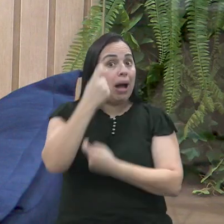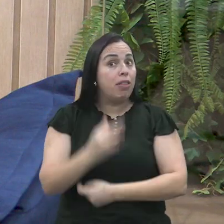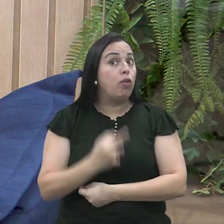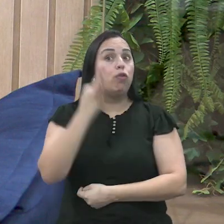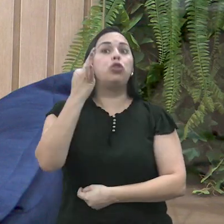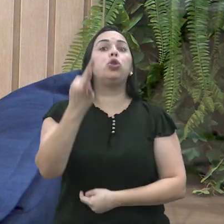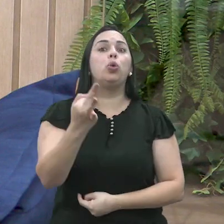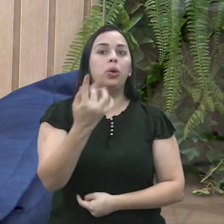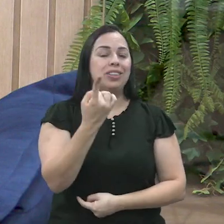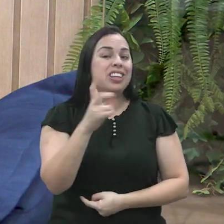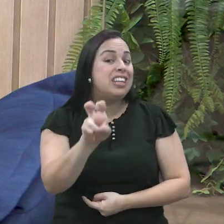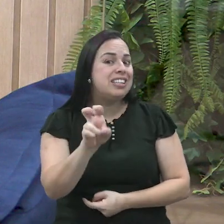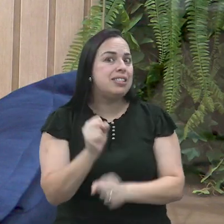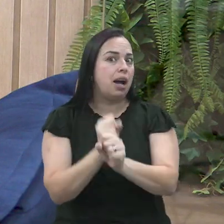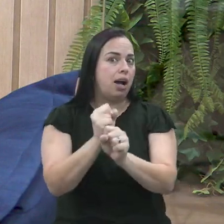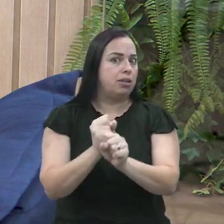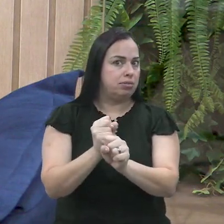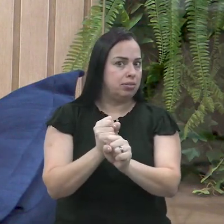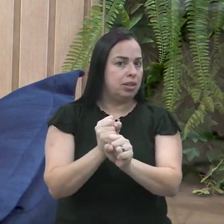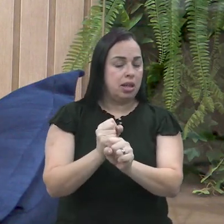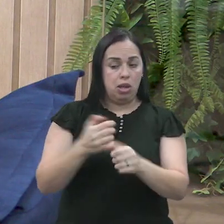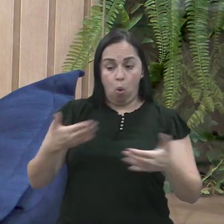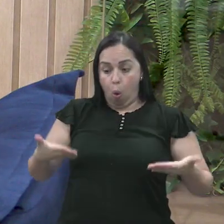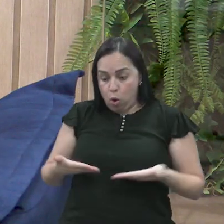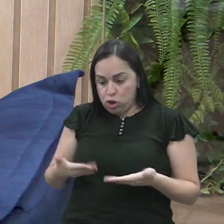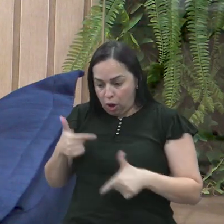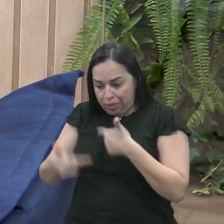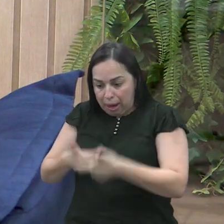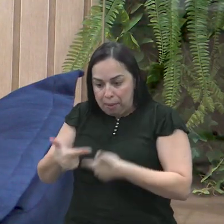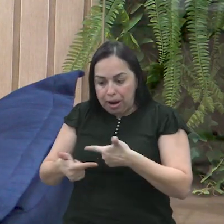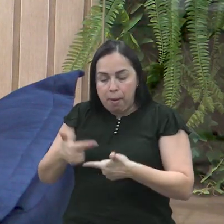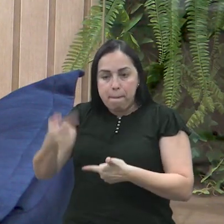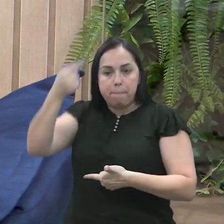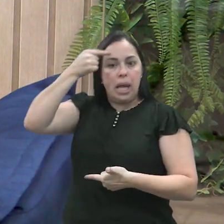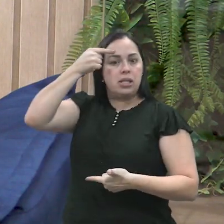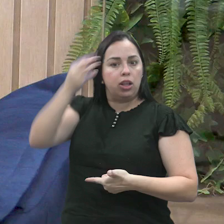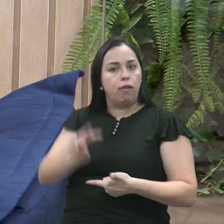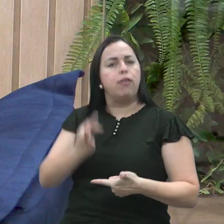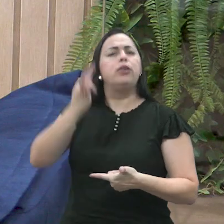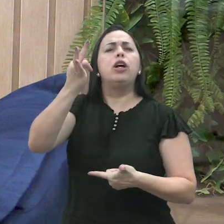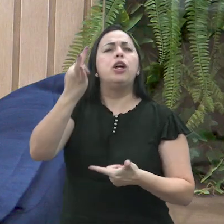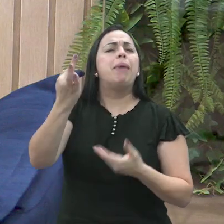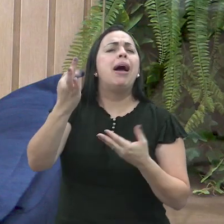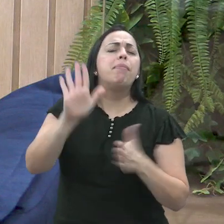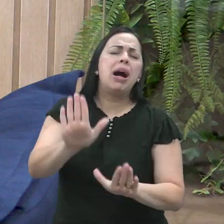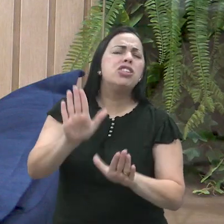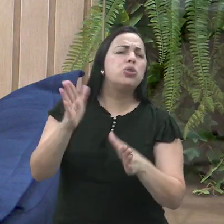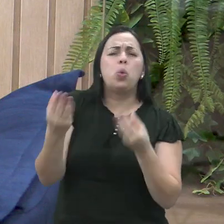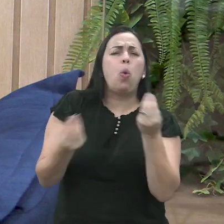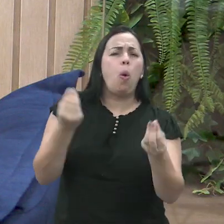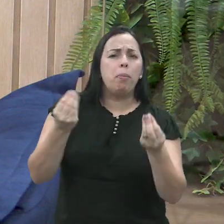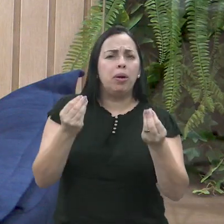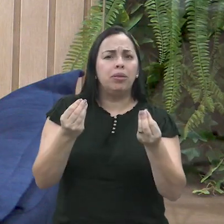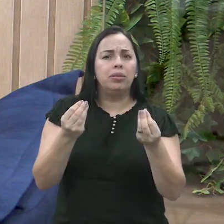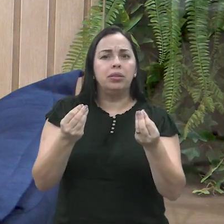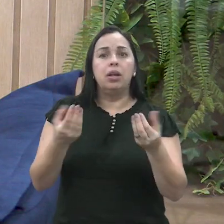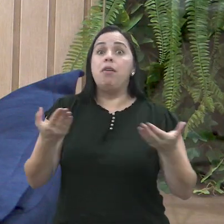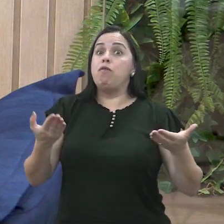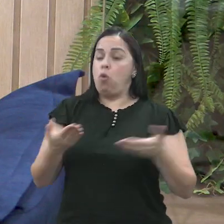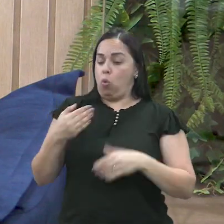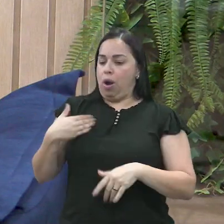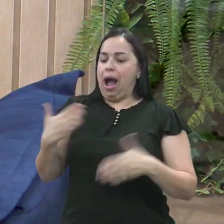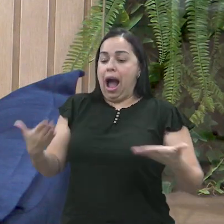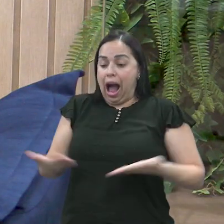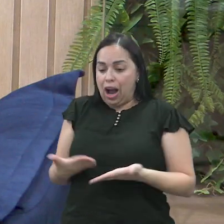daqui a 15, 20 anos. O trabalho hoje tem que pensar lá na frente. E de que jeito que eu posso pensar lá na frente? Eu posso